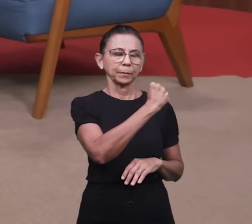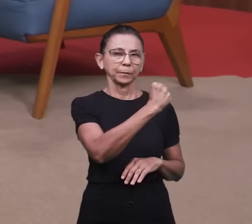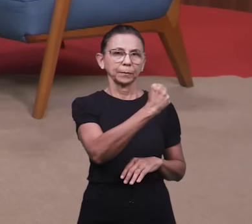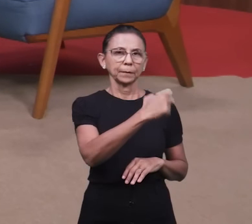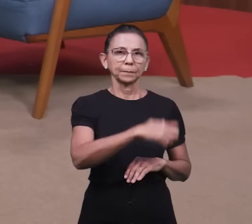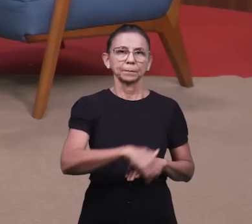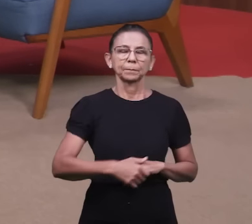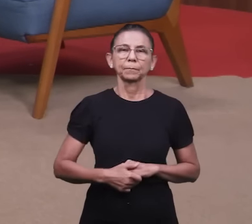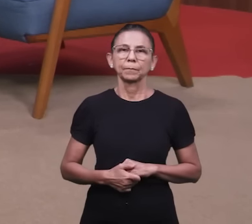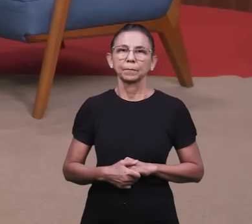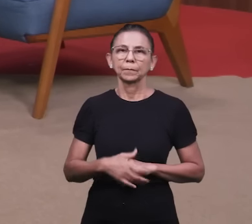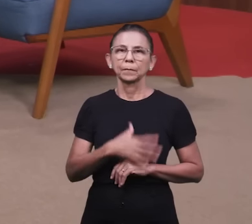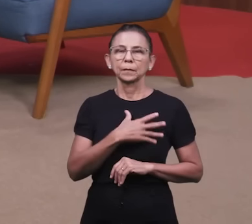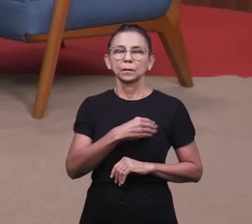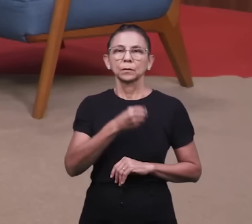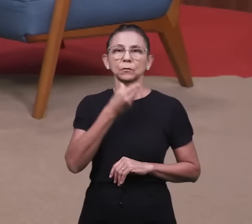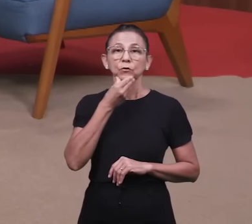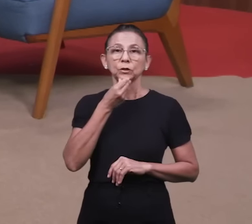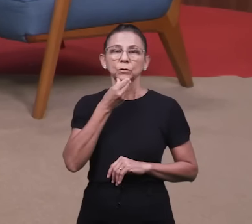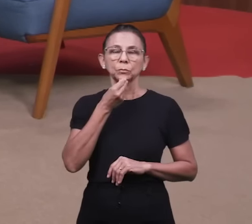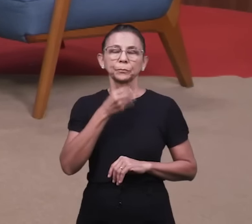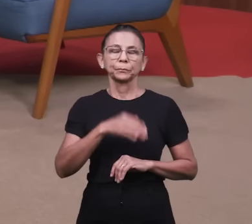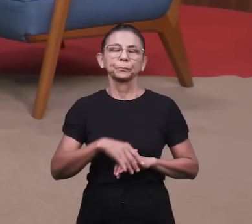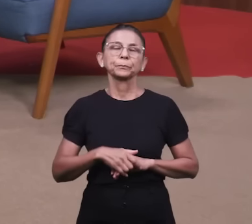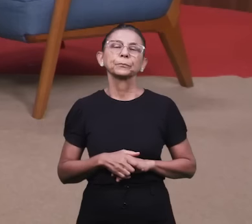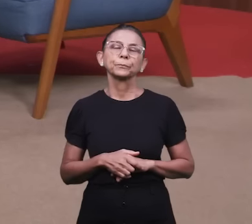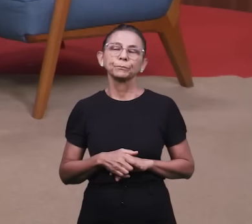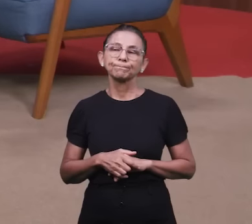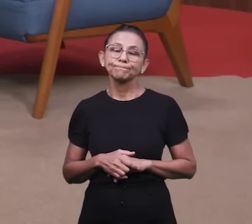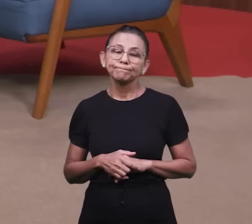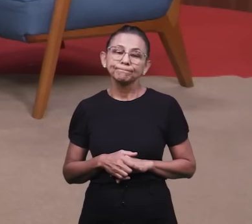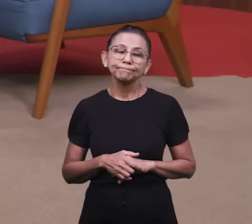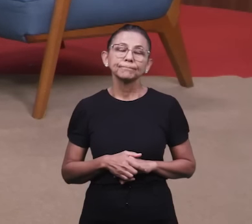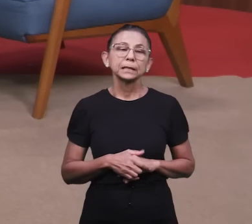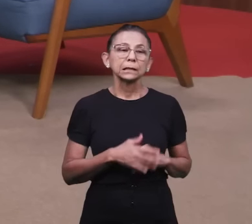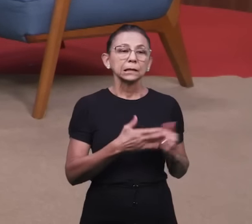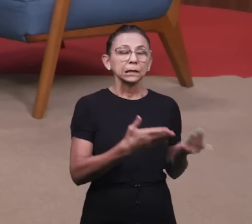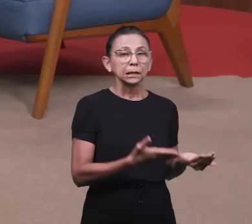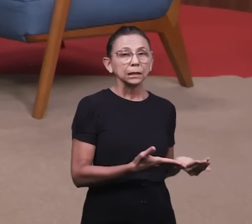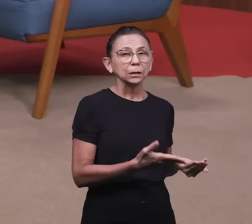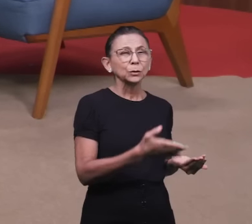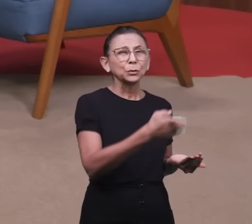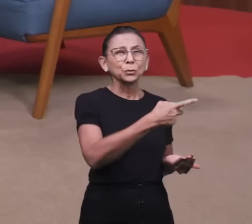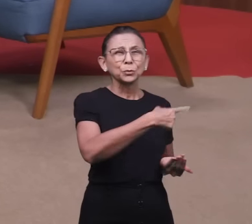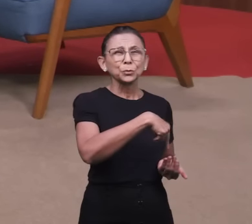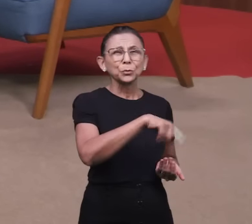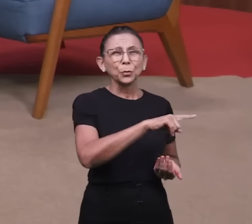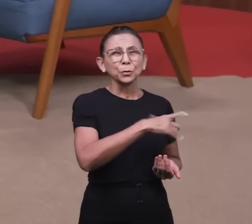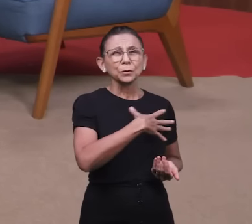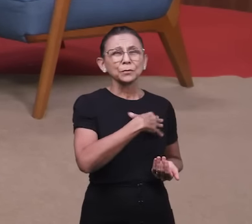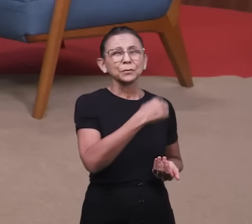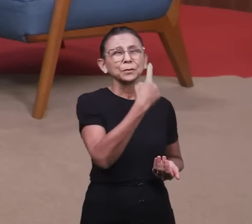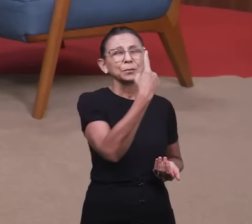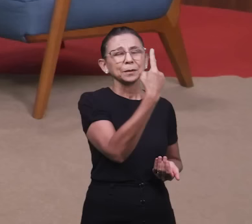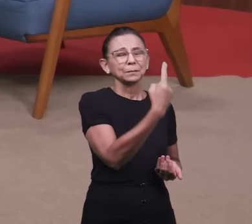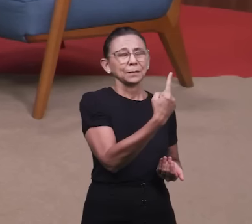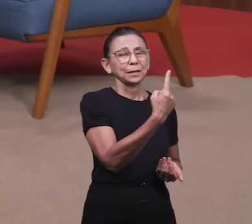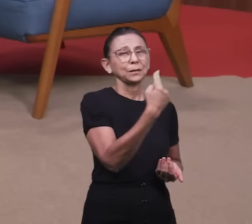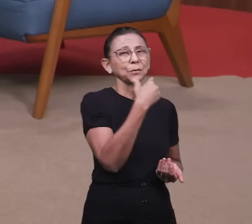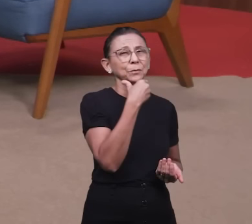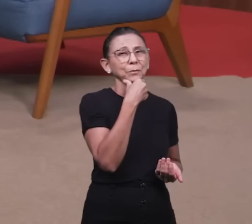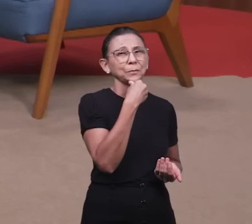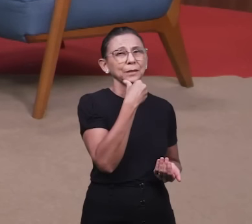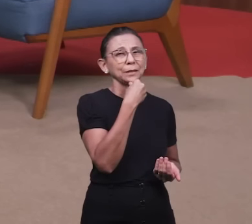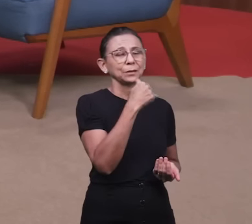no dia seguinte o povo de Israel sai o Egito ficou para trás com seu primogênito morto Israel saiu com